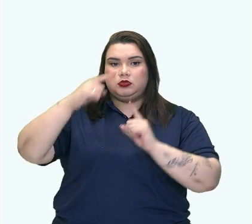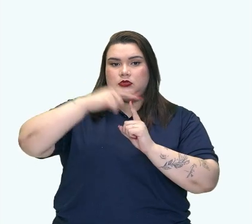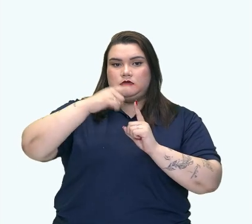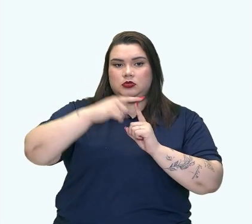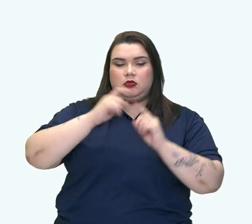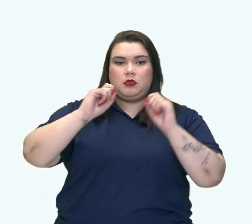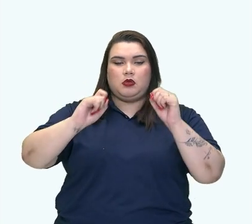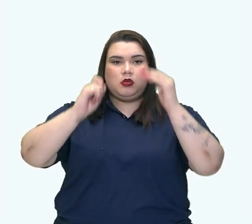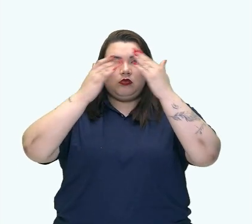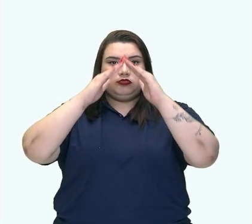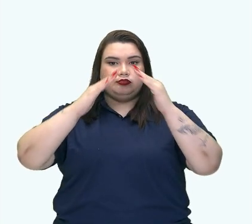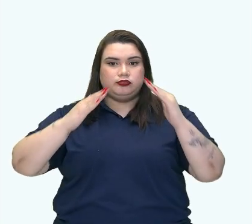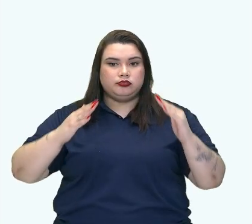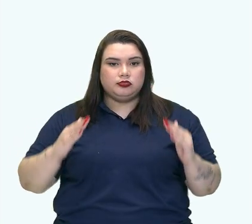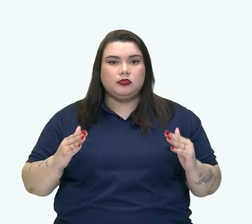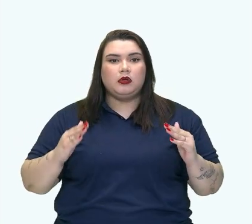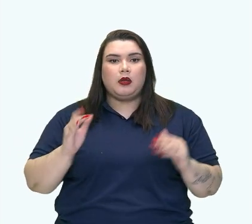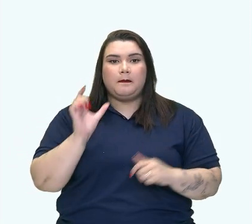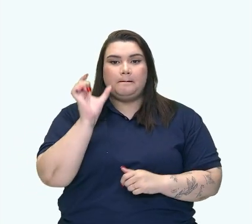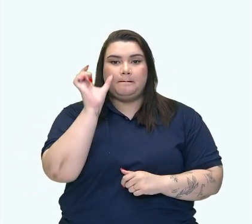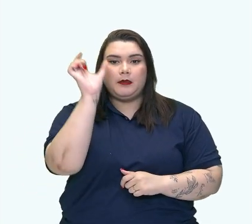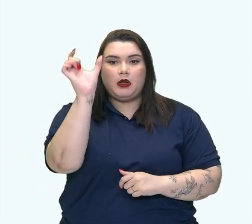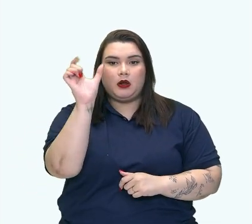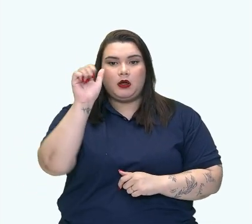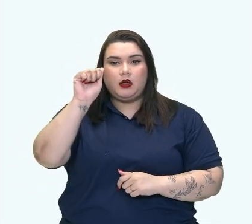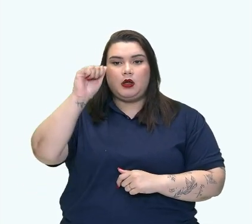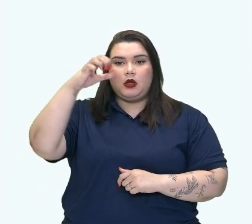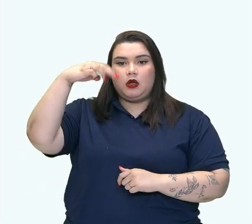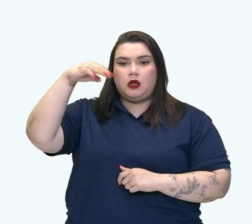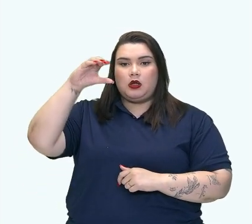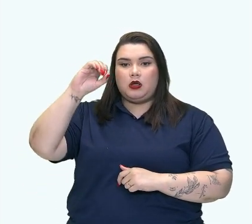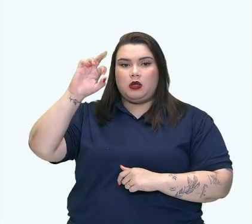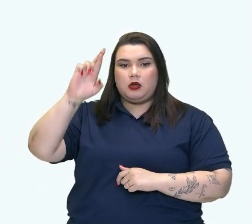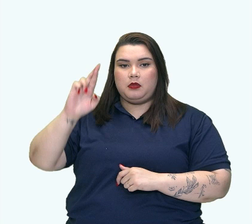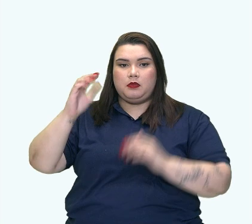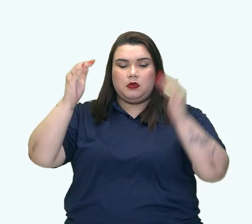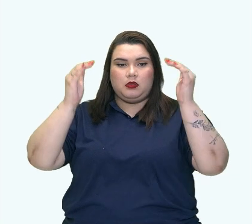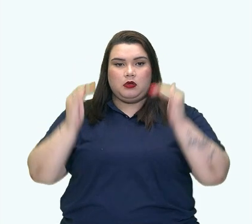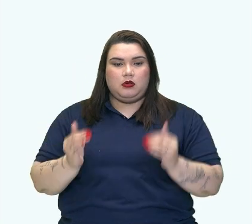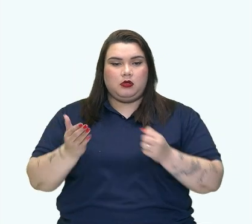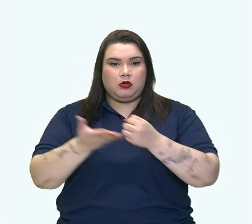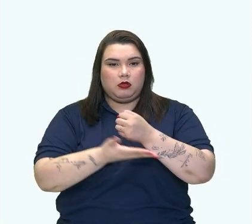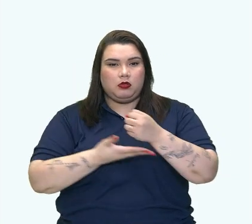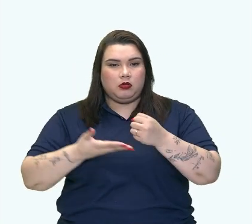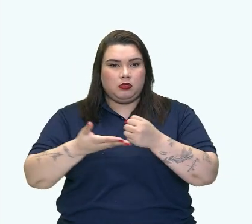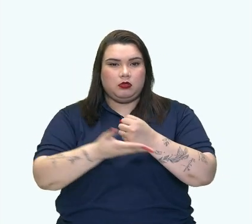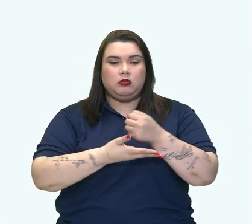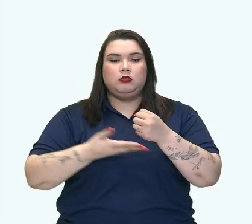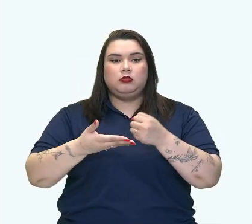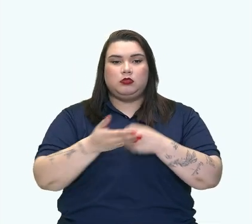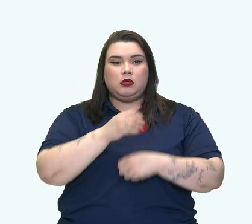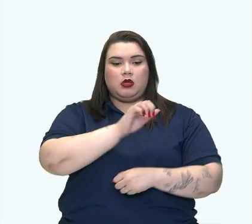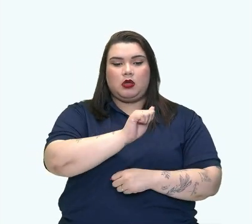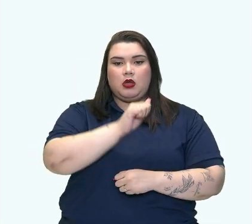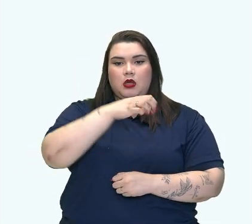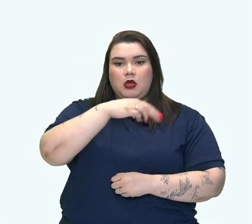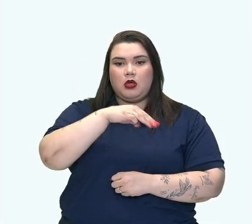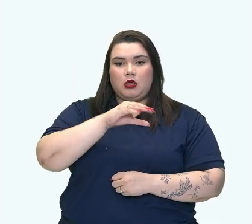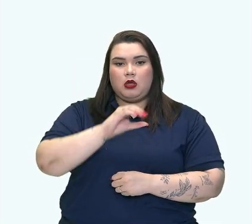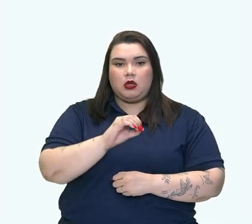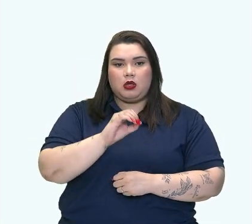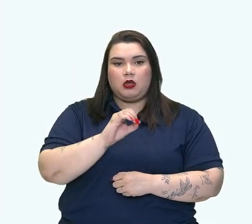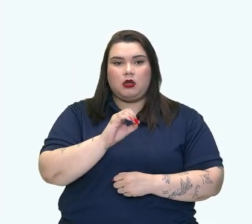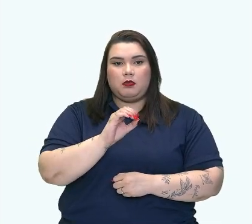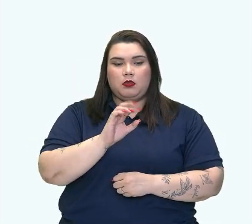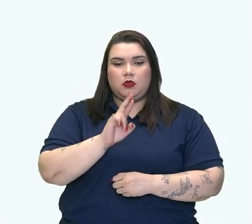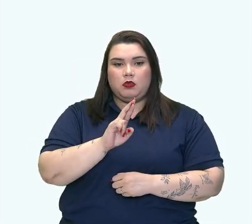vai descendo. Lá no topo nós temos o amor e aqui na base nós temos amor que vai juntar com morte